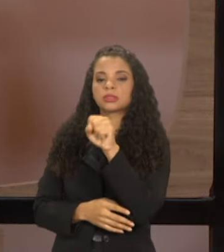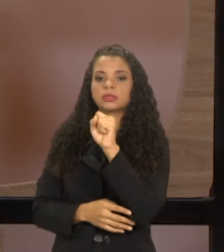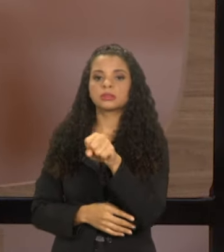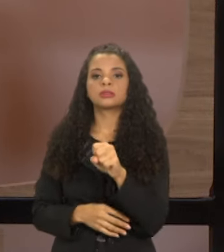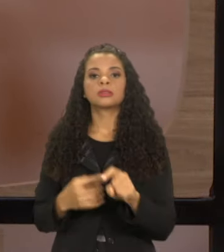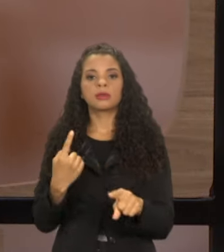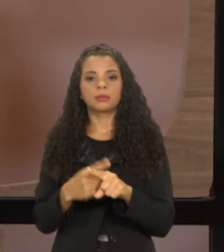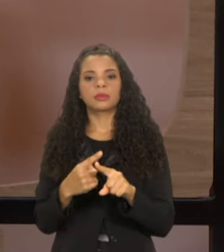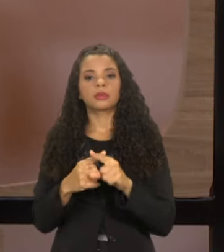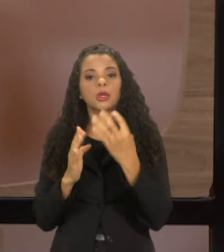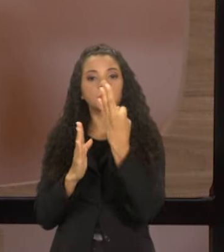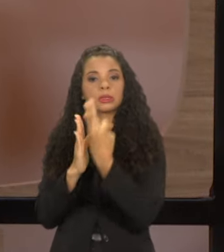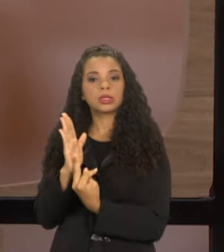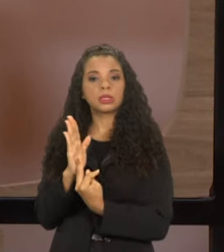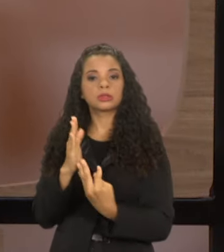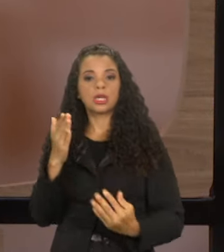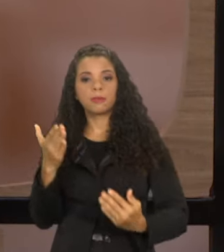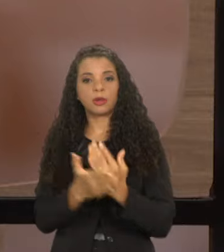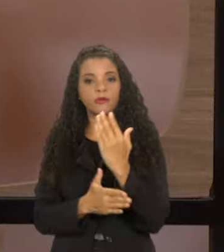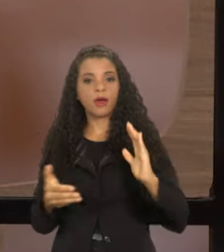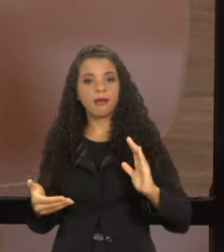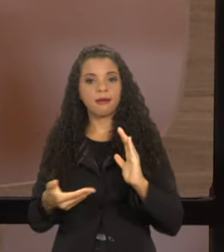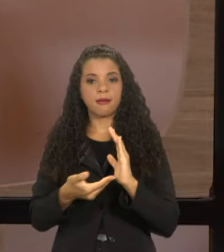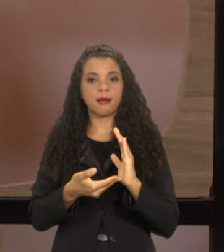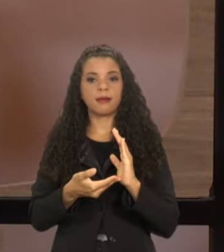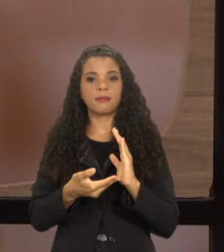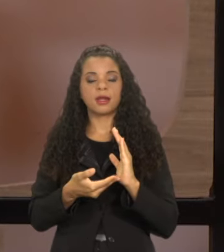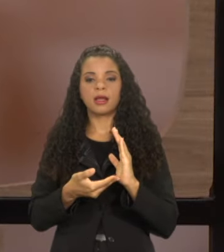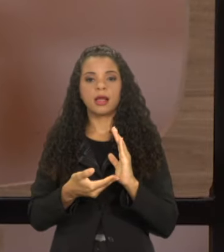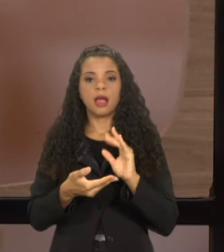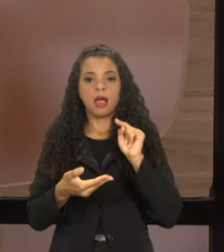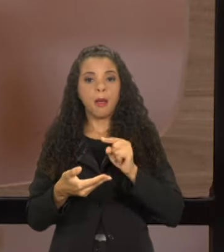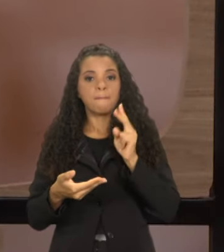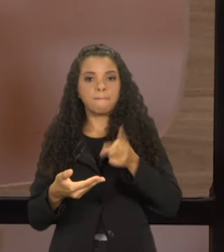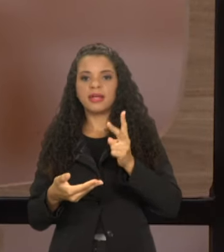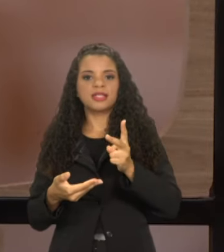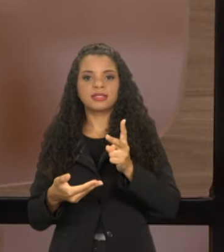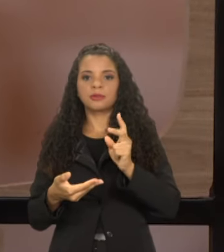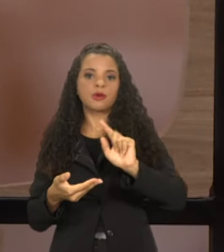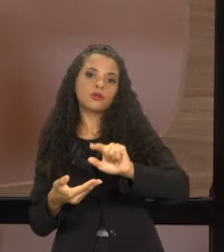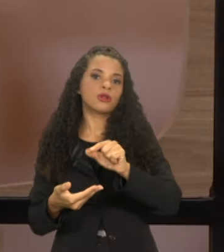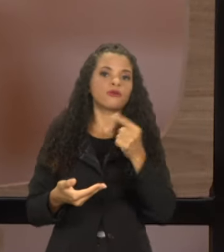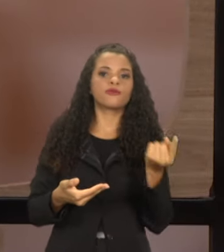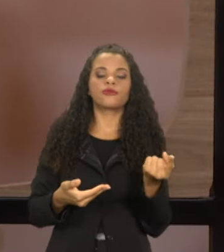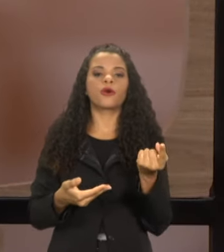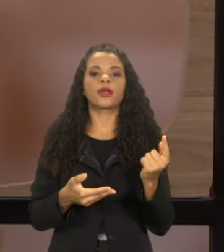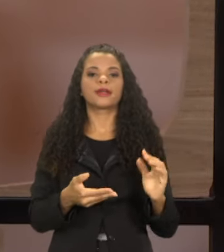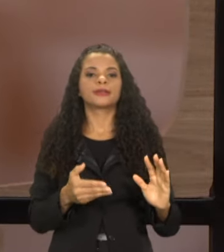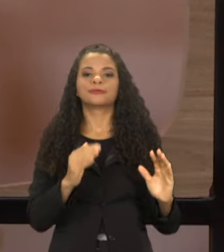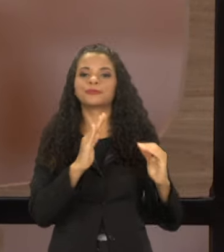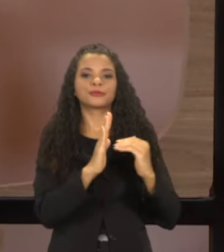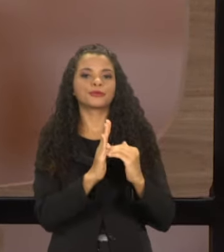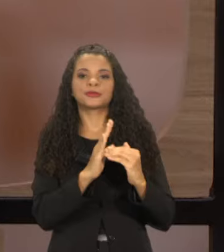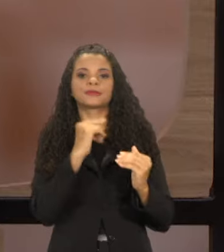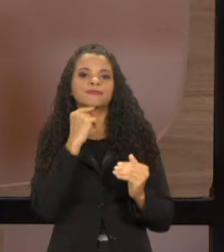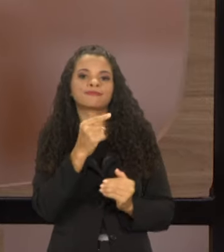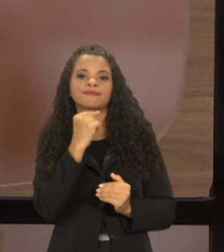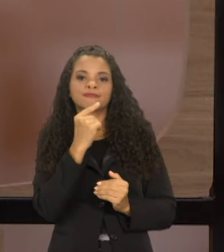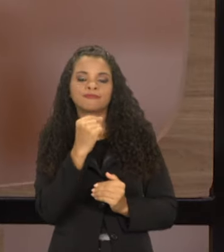foi aprovado na Câmara dos Deputados não teria sido aprovado também em dois turnos, tanto na Câmara como no Senado.